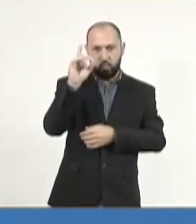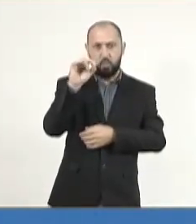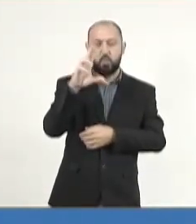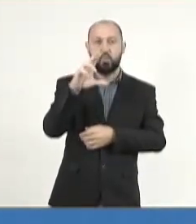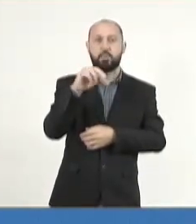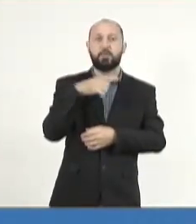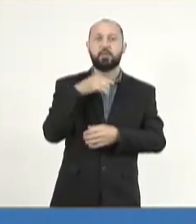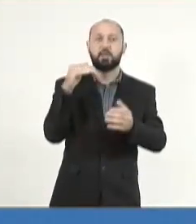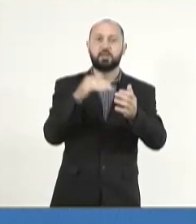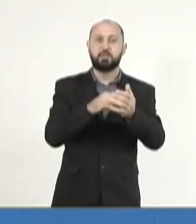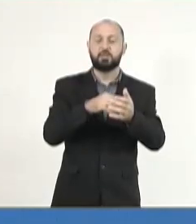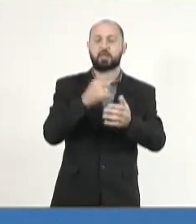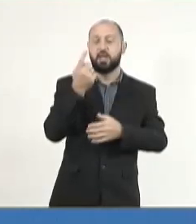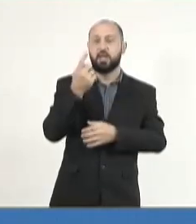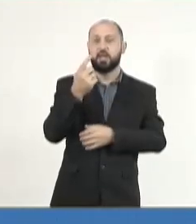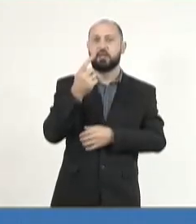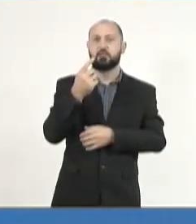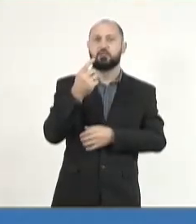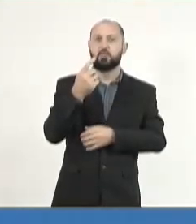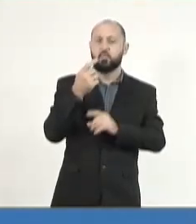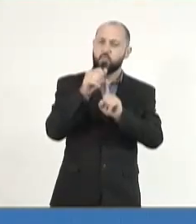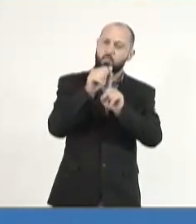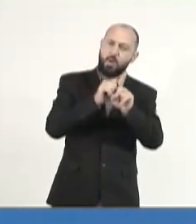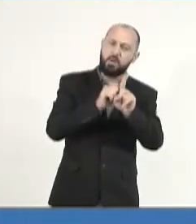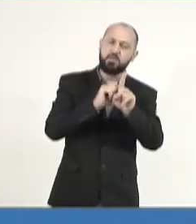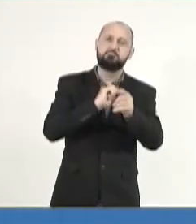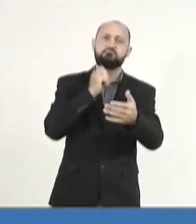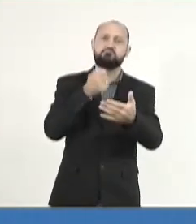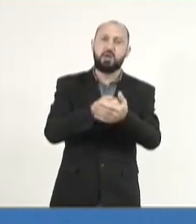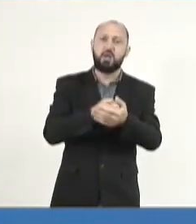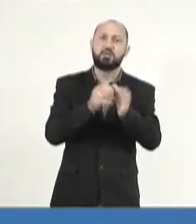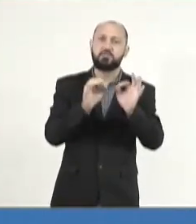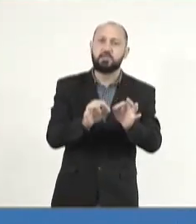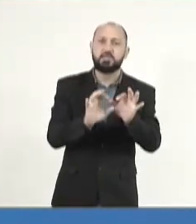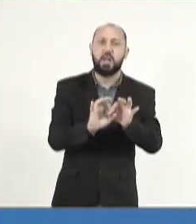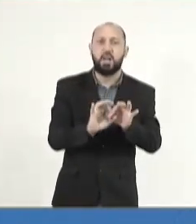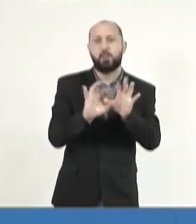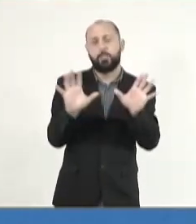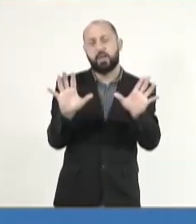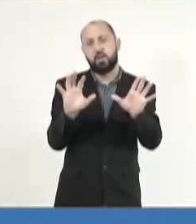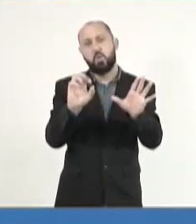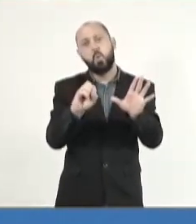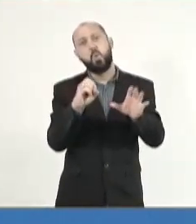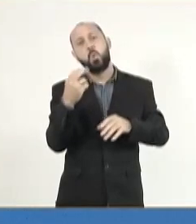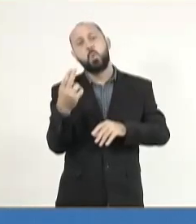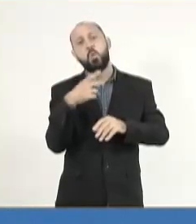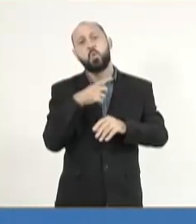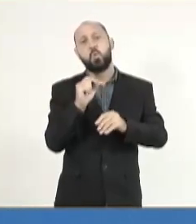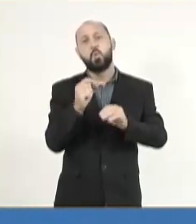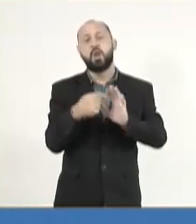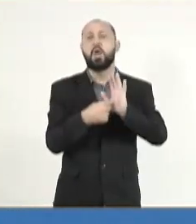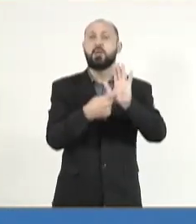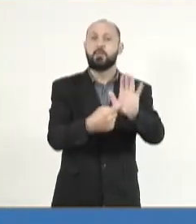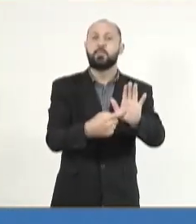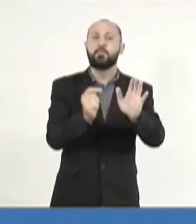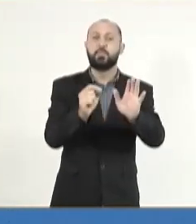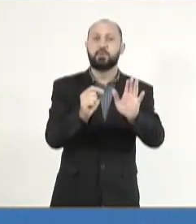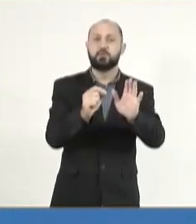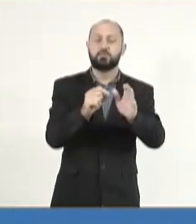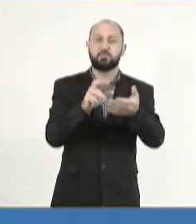para, no prazo de 30 dias, ou regularizar a situação para ser liberado, ou então ele apresenta o